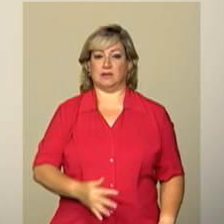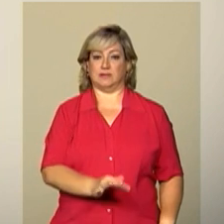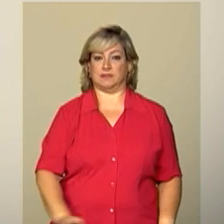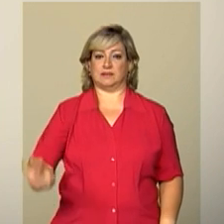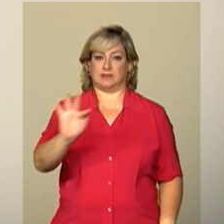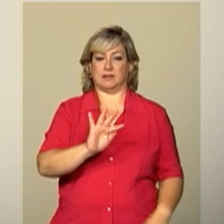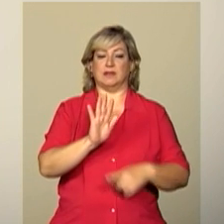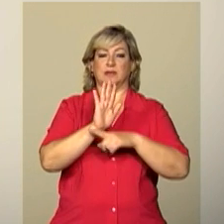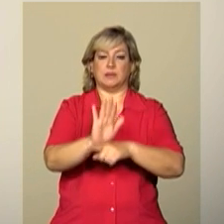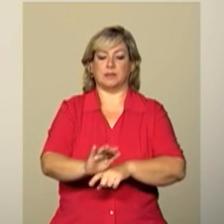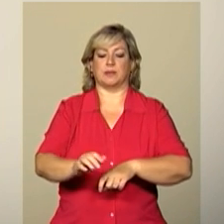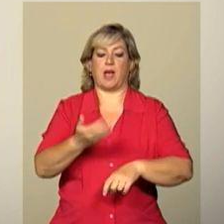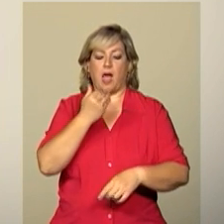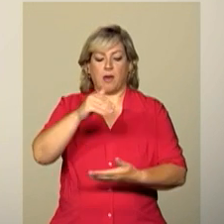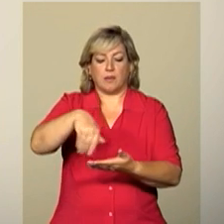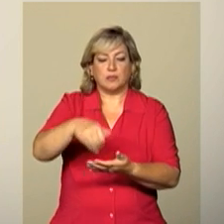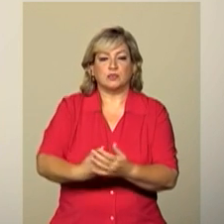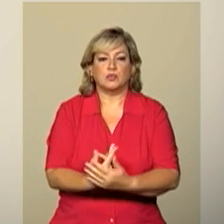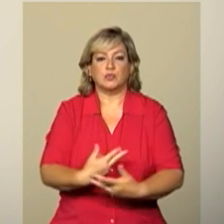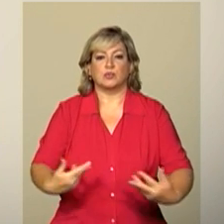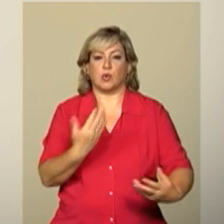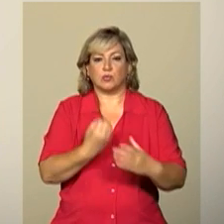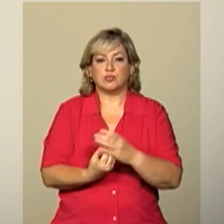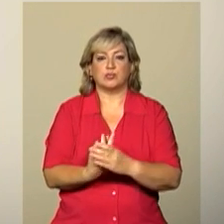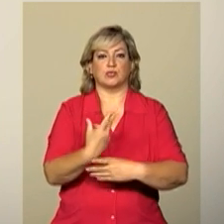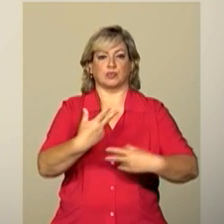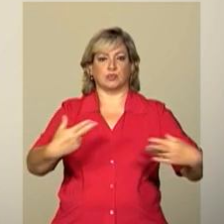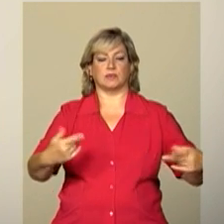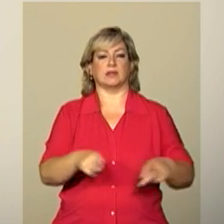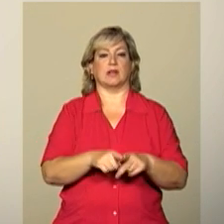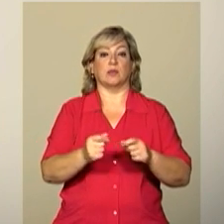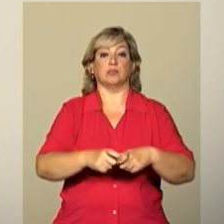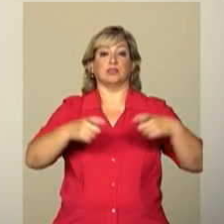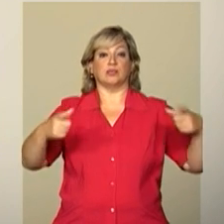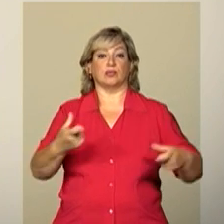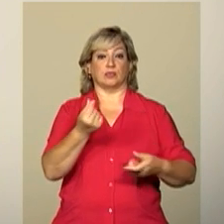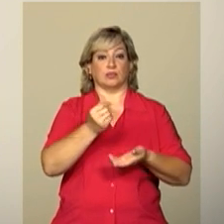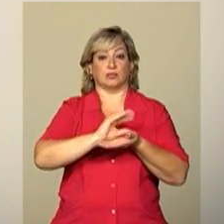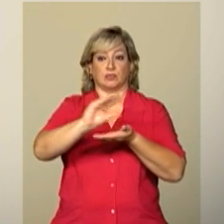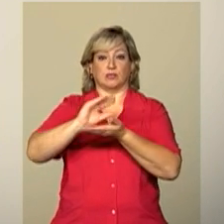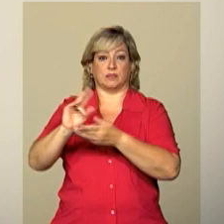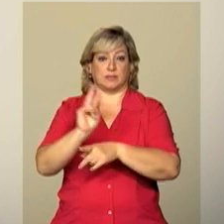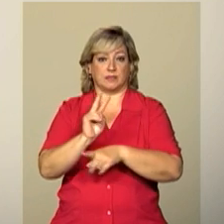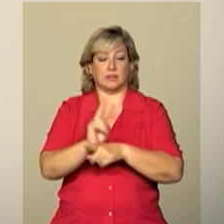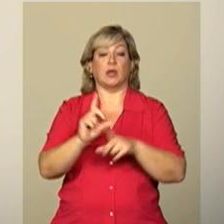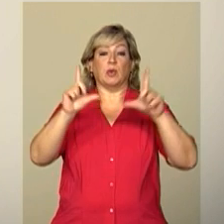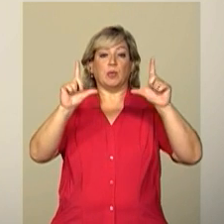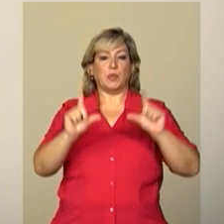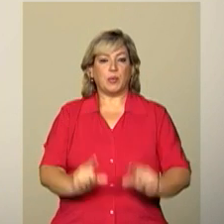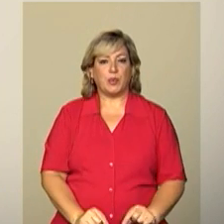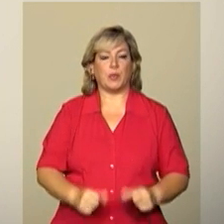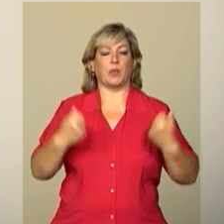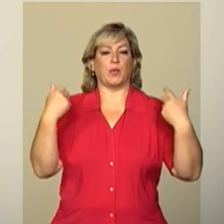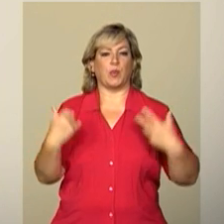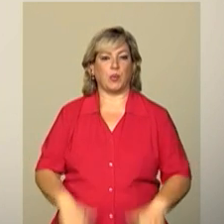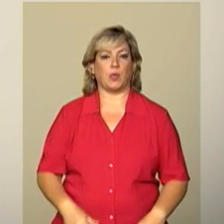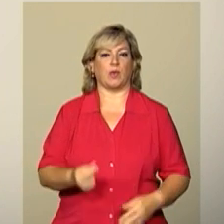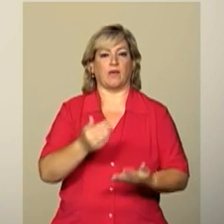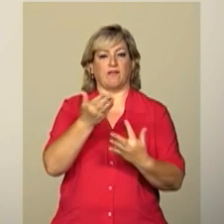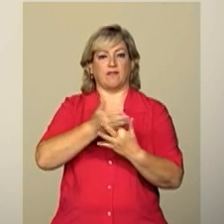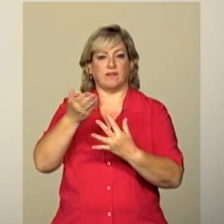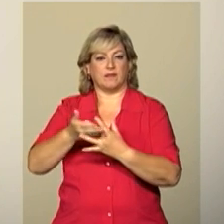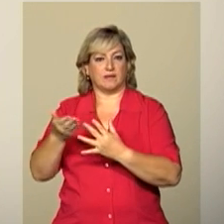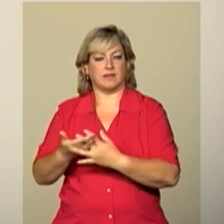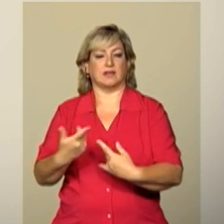produção de alimentos ampliando o crédito reduzindo o custo dos financi e ao mesmo tempo Luciano